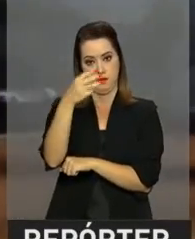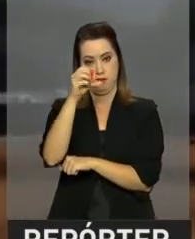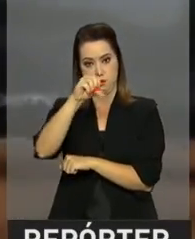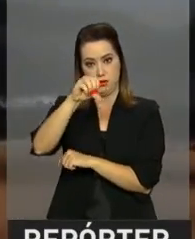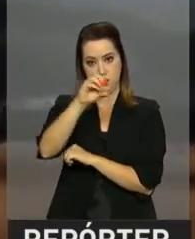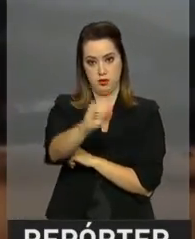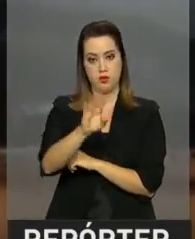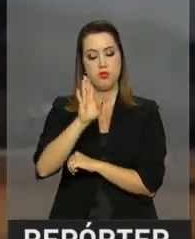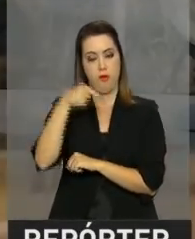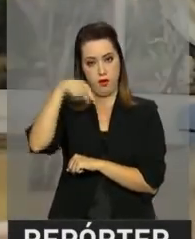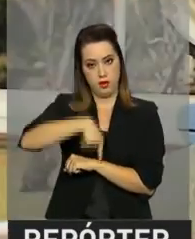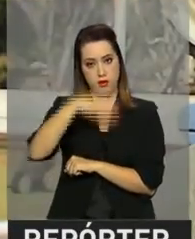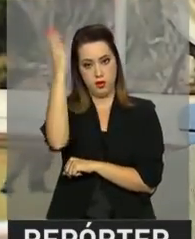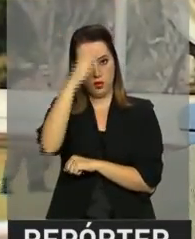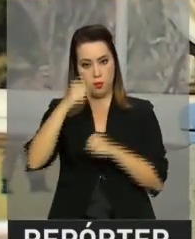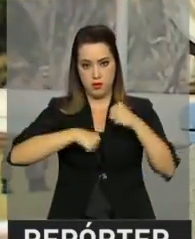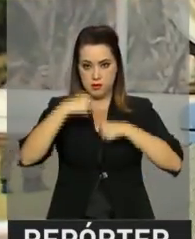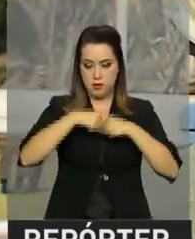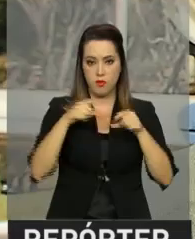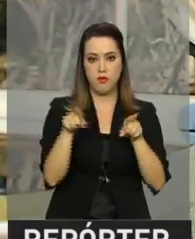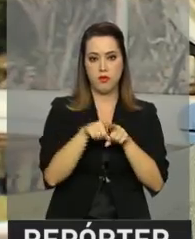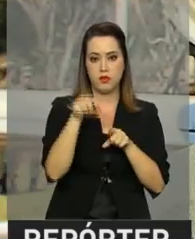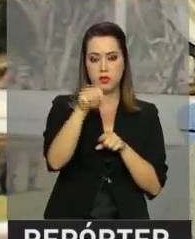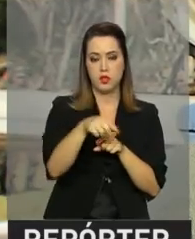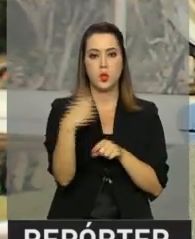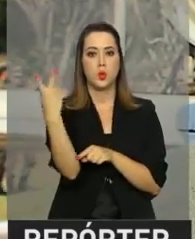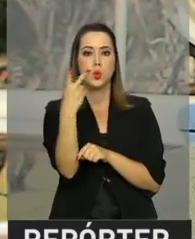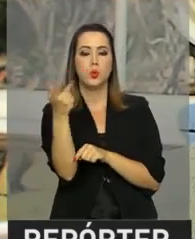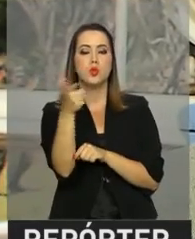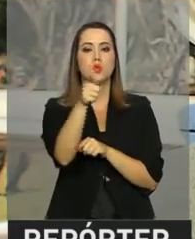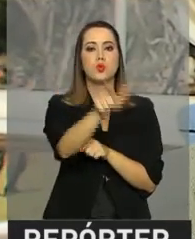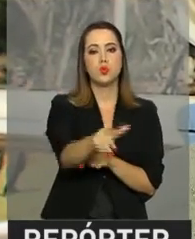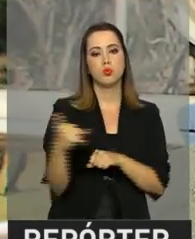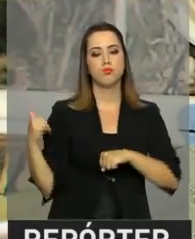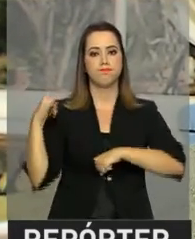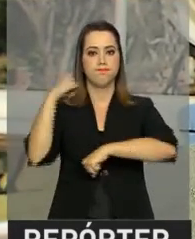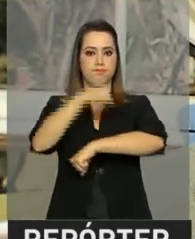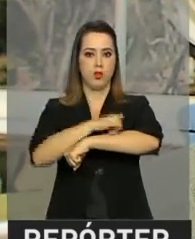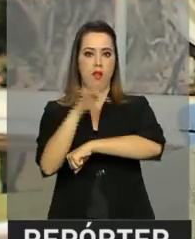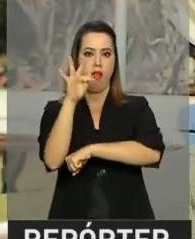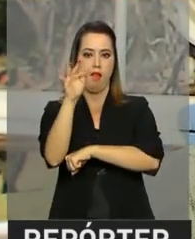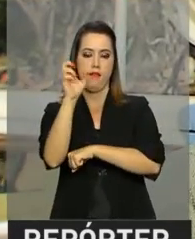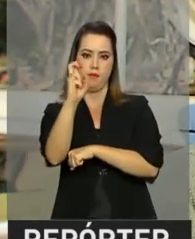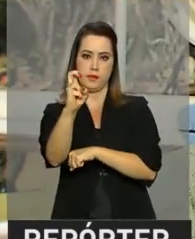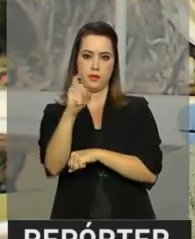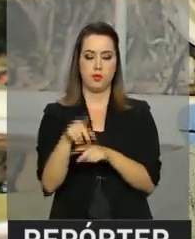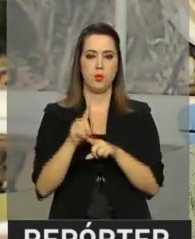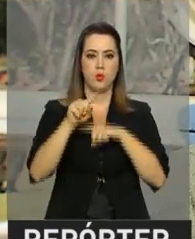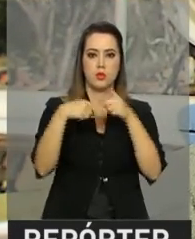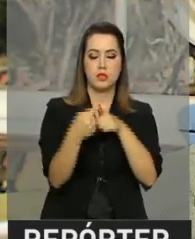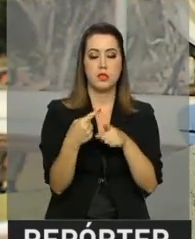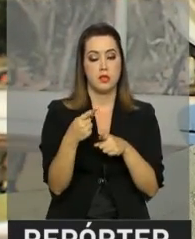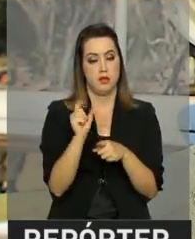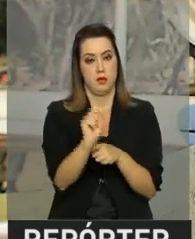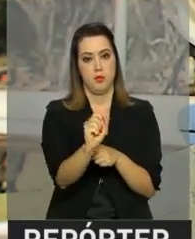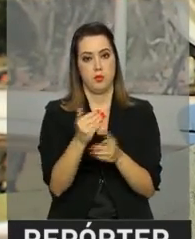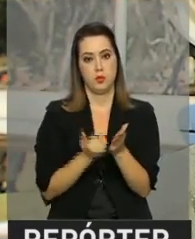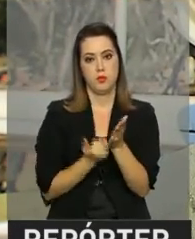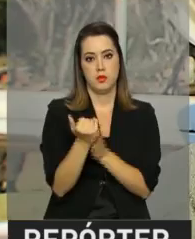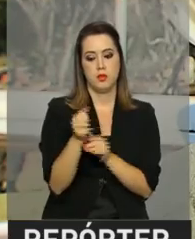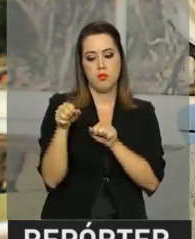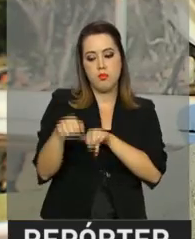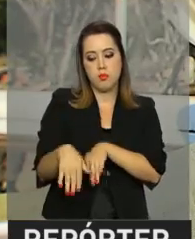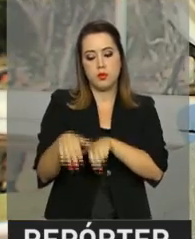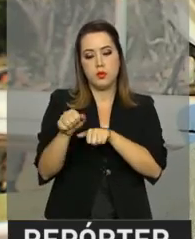pela Embraer, acompanhado de 2 aeronaves F-5. E no segundo momento, mais ou menos no meio do desfile, quando a tropa da Força Aérea Brasileira